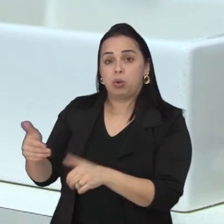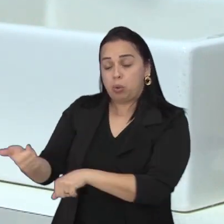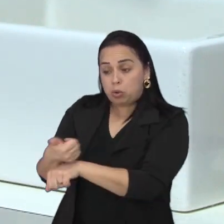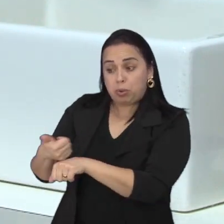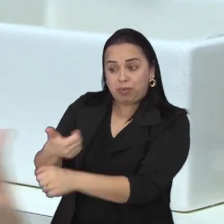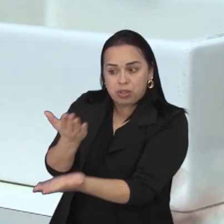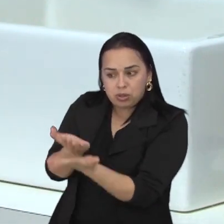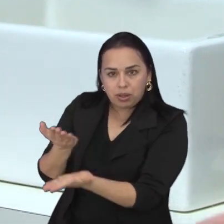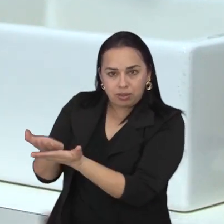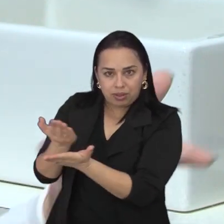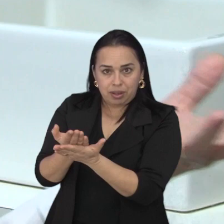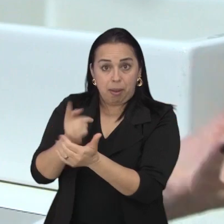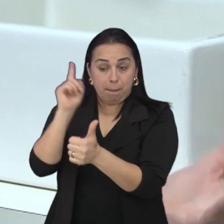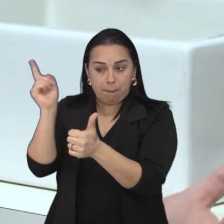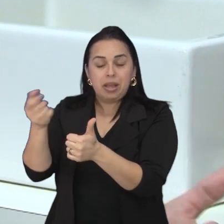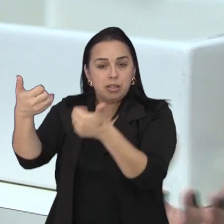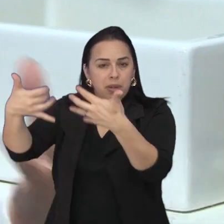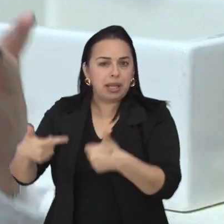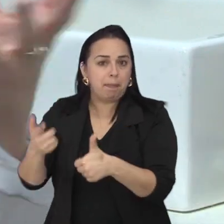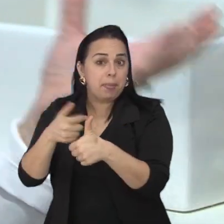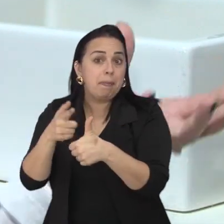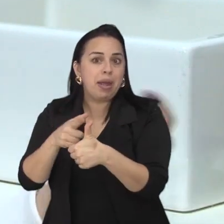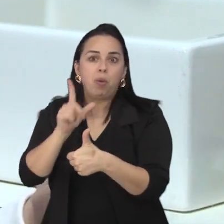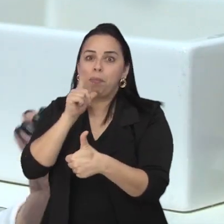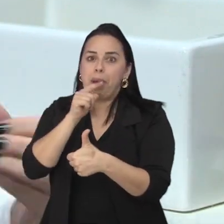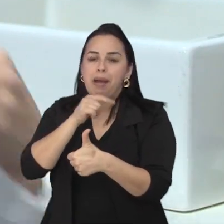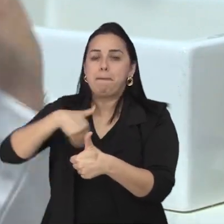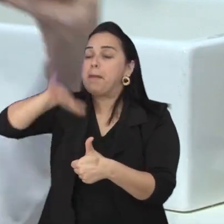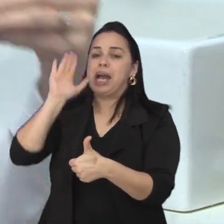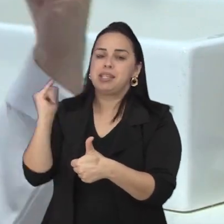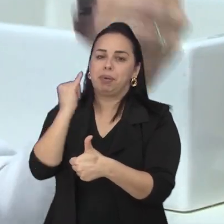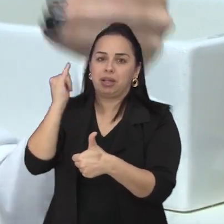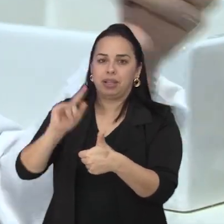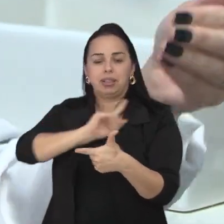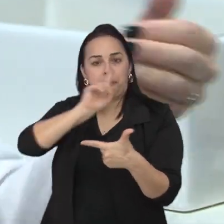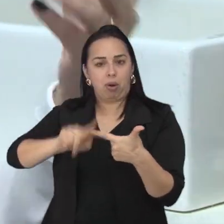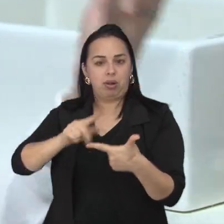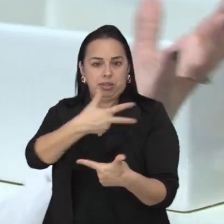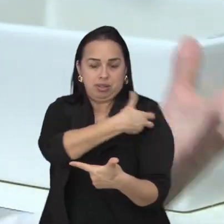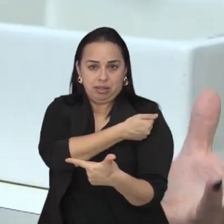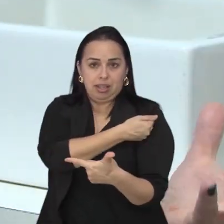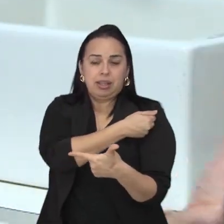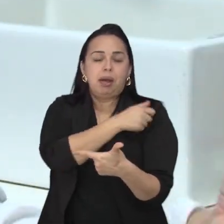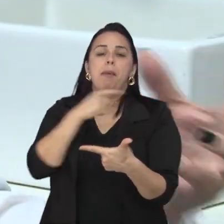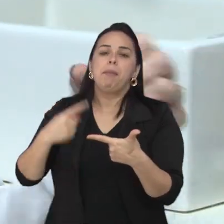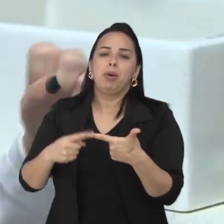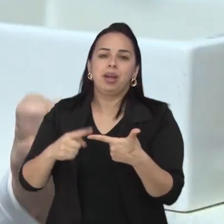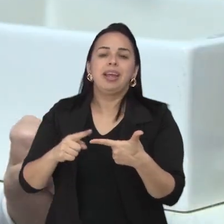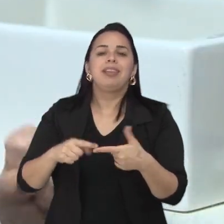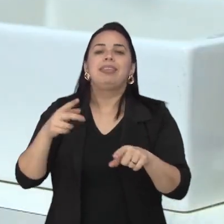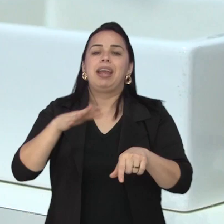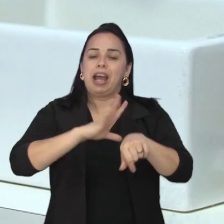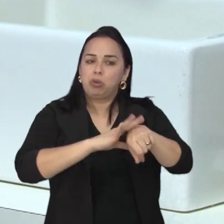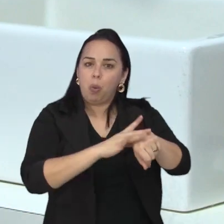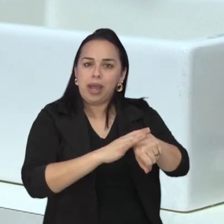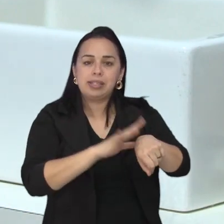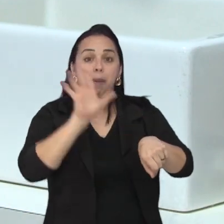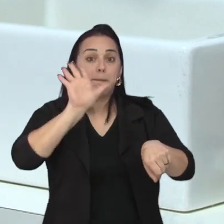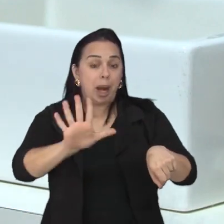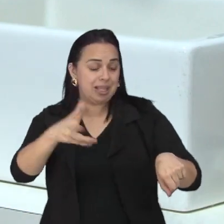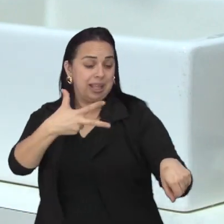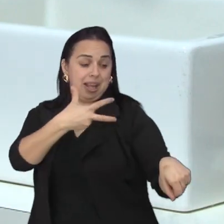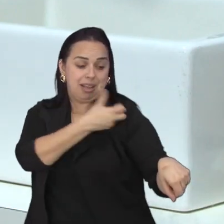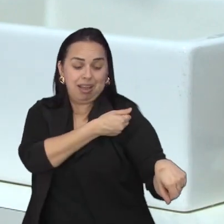no combate à doença, para muitos estudiosos, depois da água potável. Por quê? Porque a partir daquele momento a gente